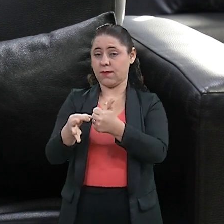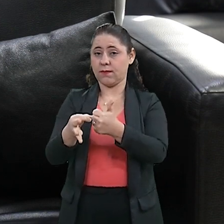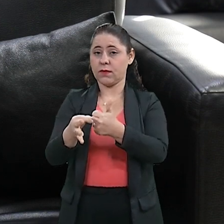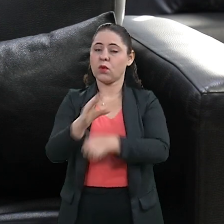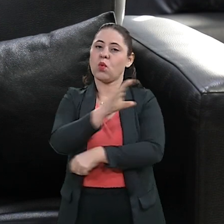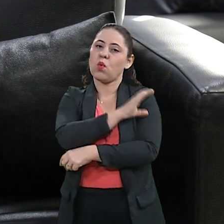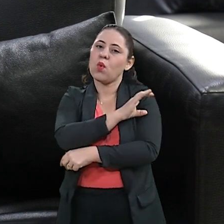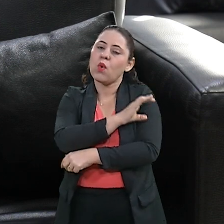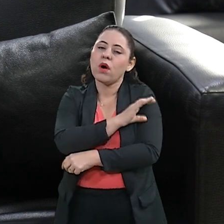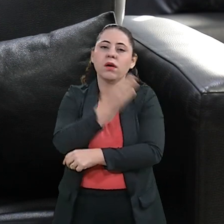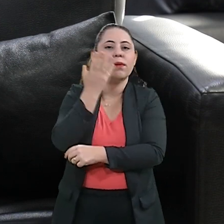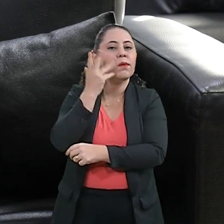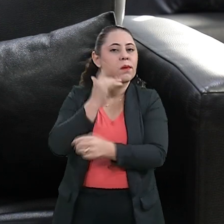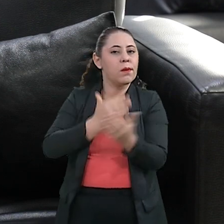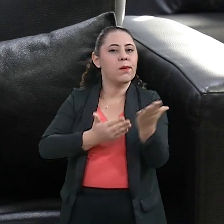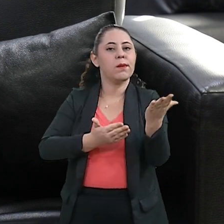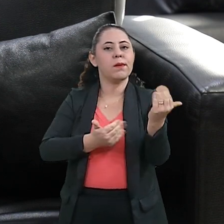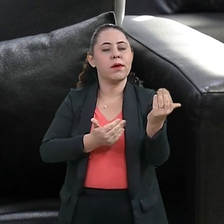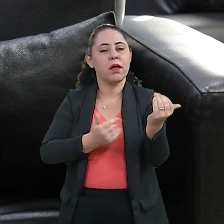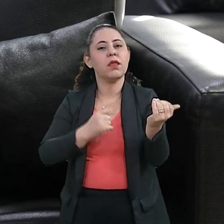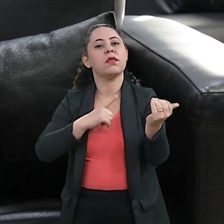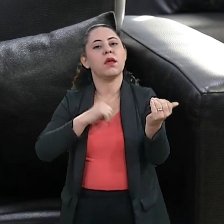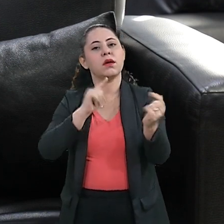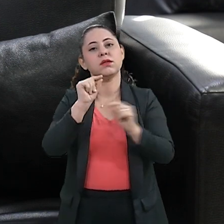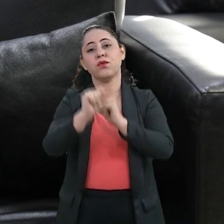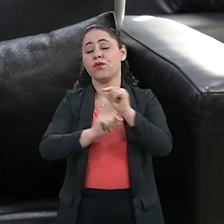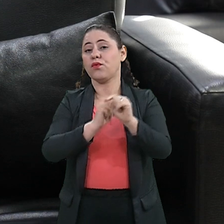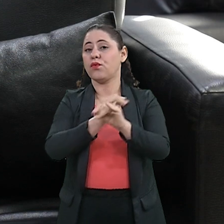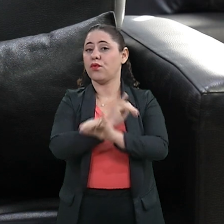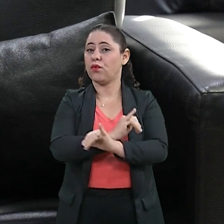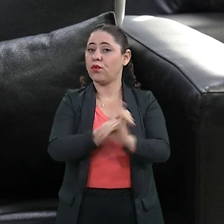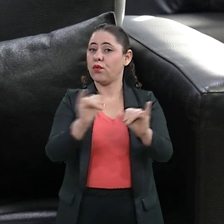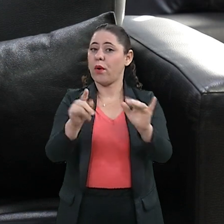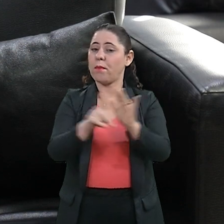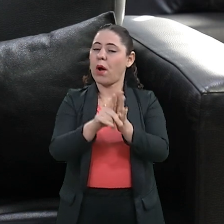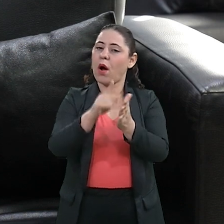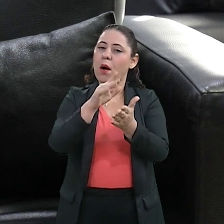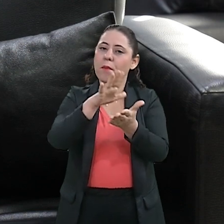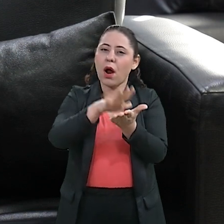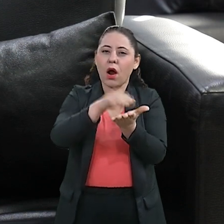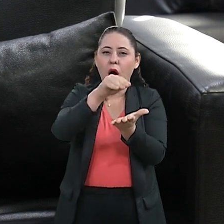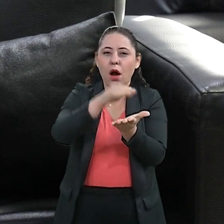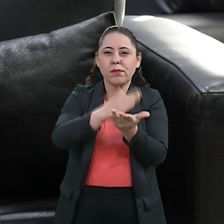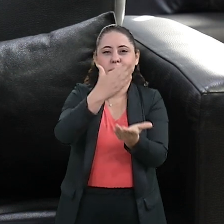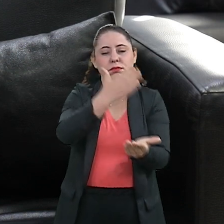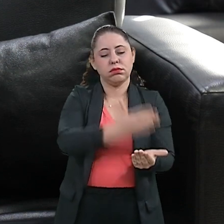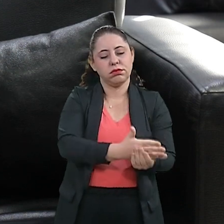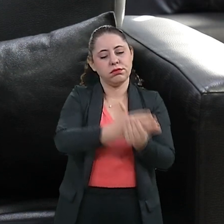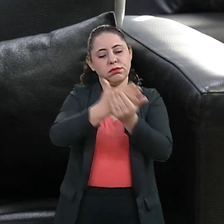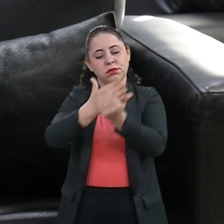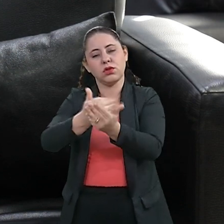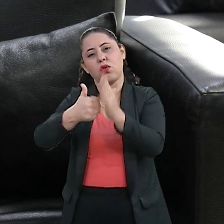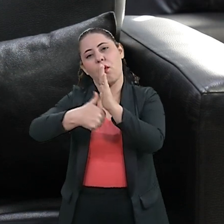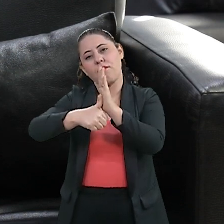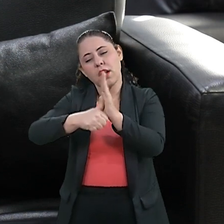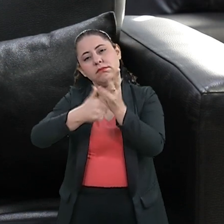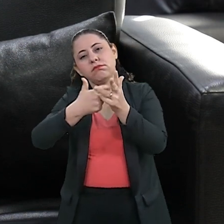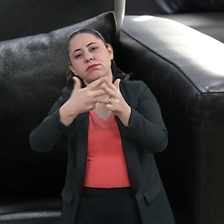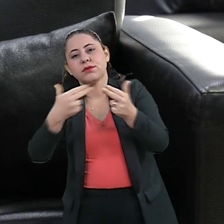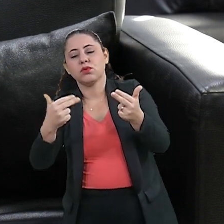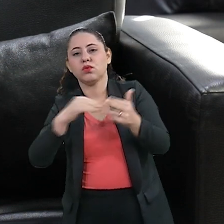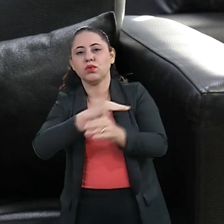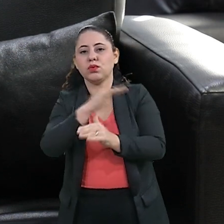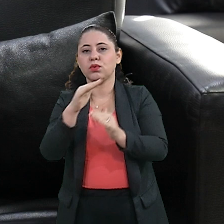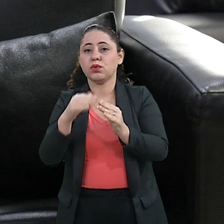Justiça, através da Coordenadoria da Infância, fornece os dados, cópia do processo, cópia dos